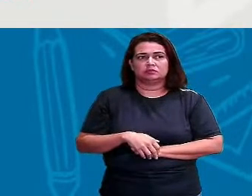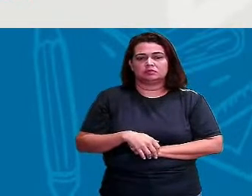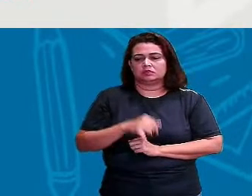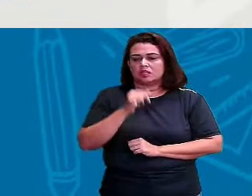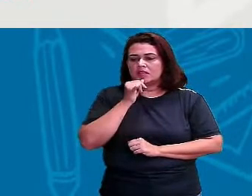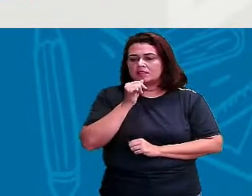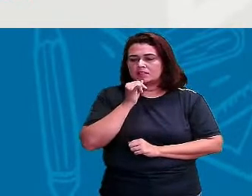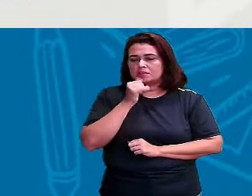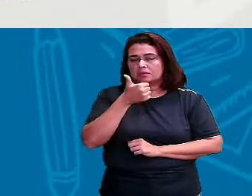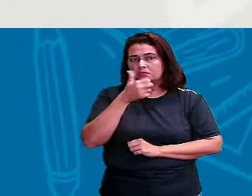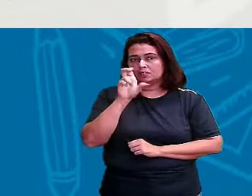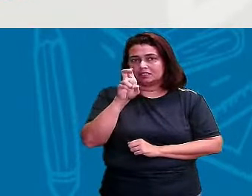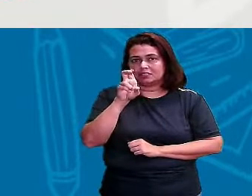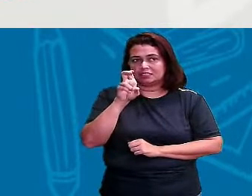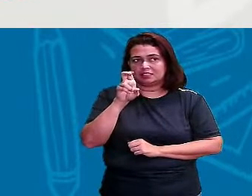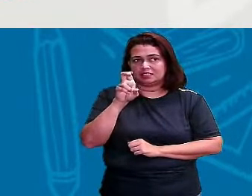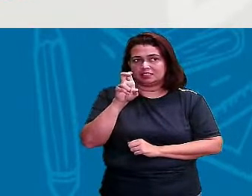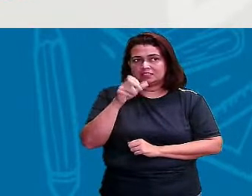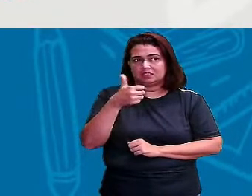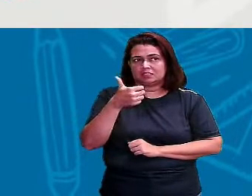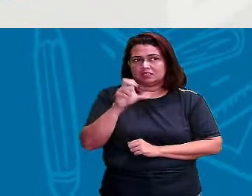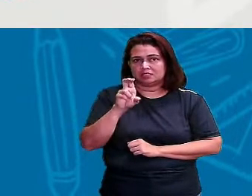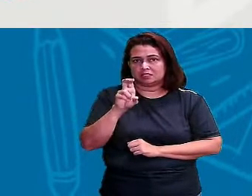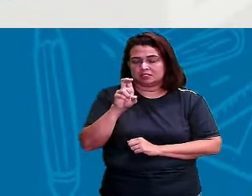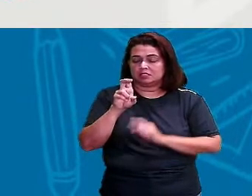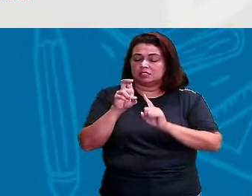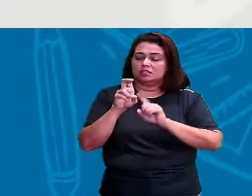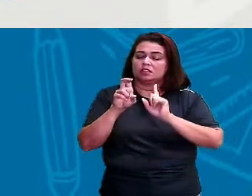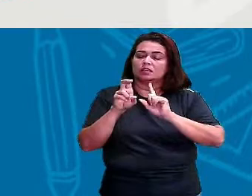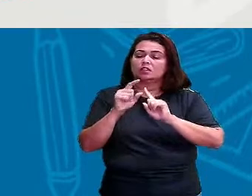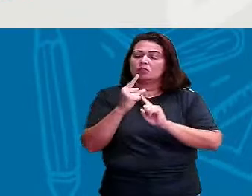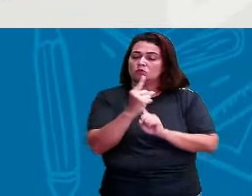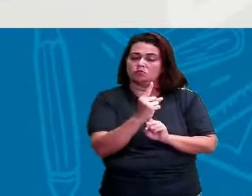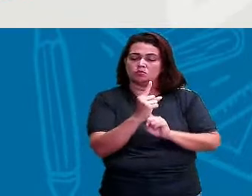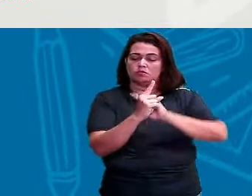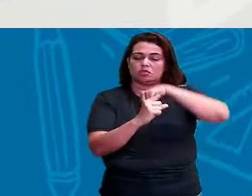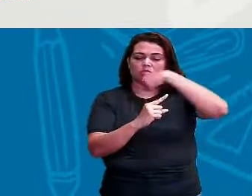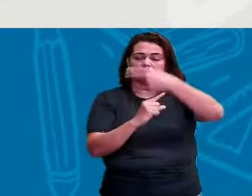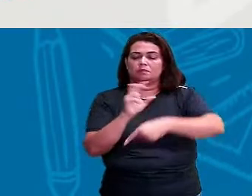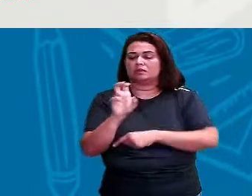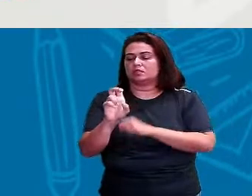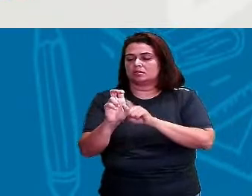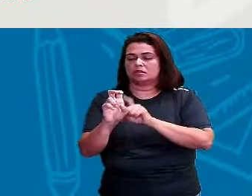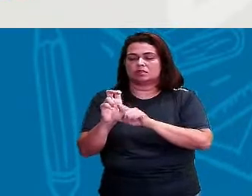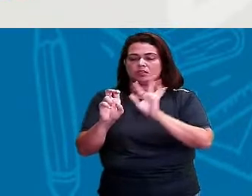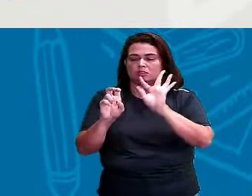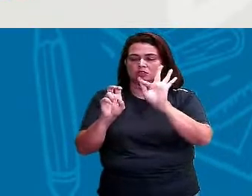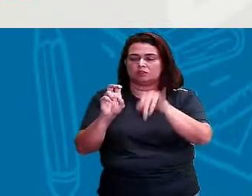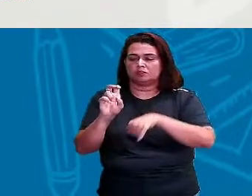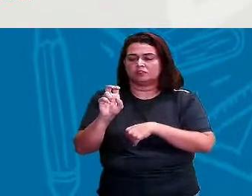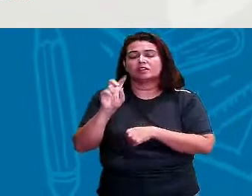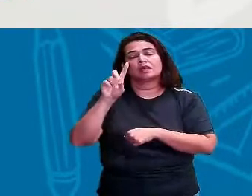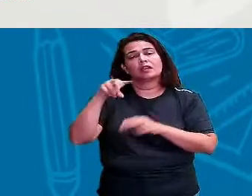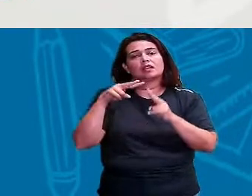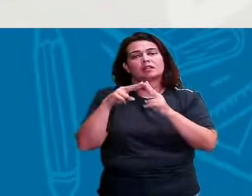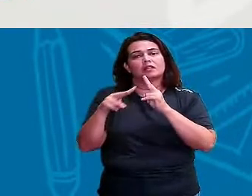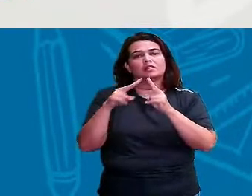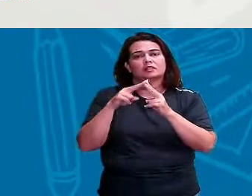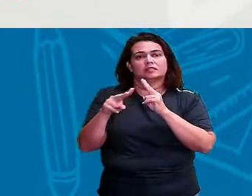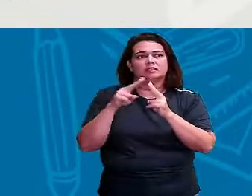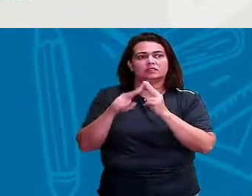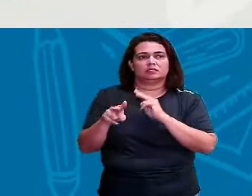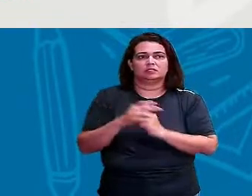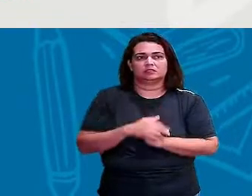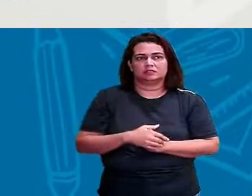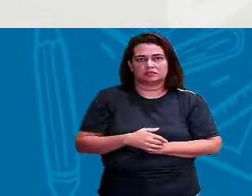número 15. O número 15, ele termina em 5. Então, ele é um número ímpar, porque ele vai terminar com 5, e